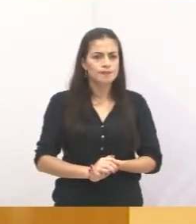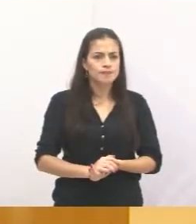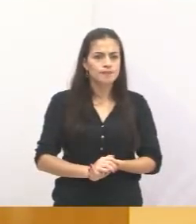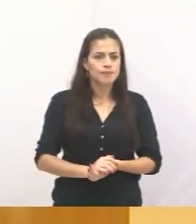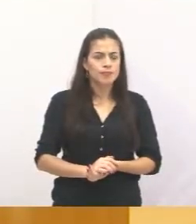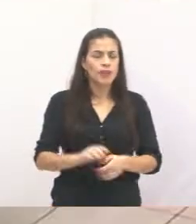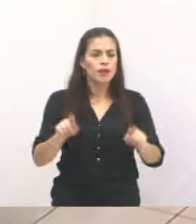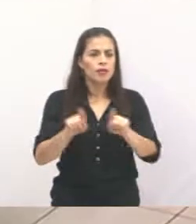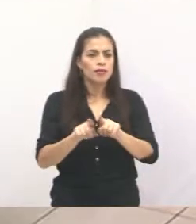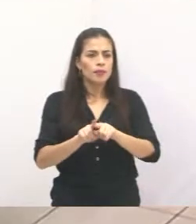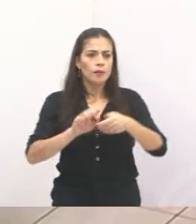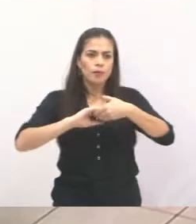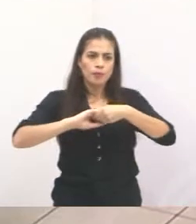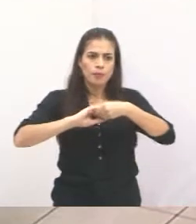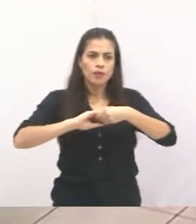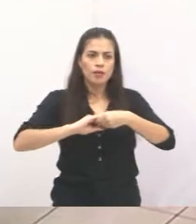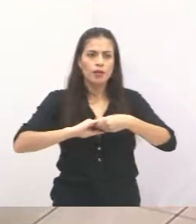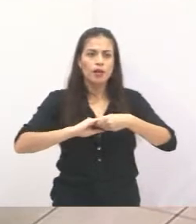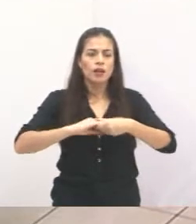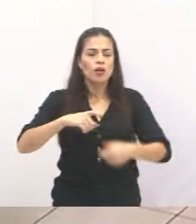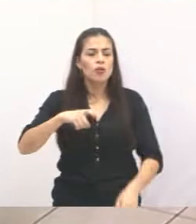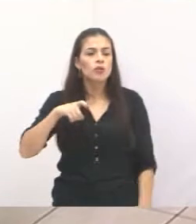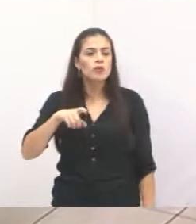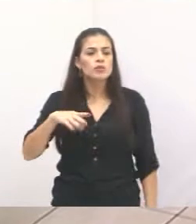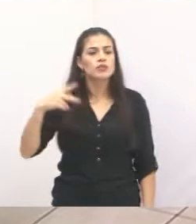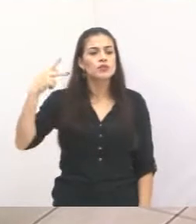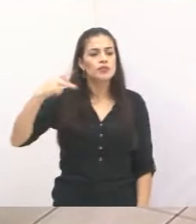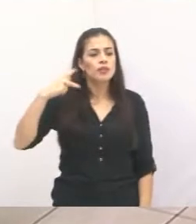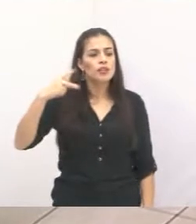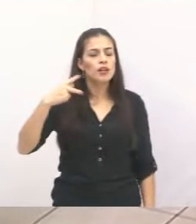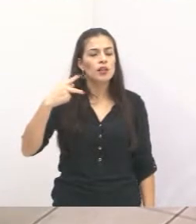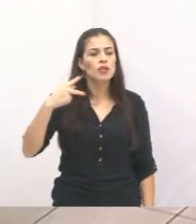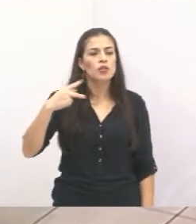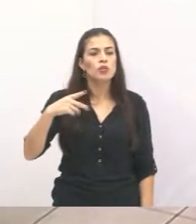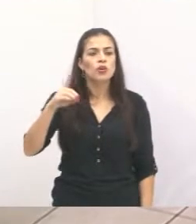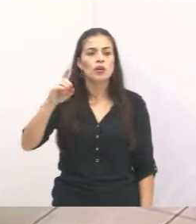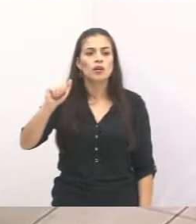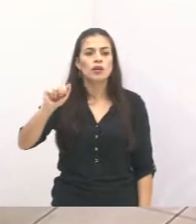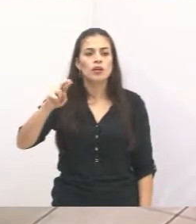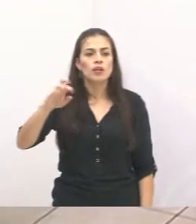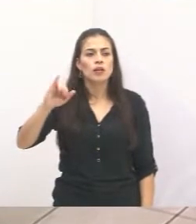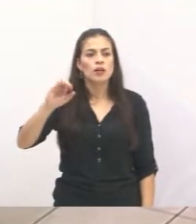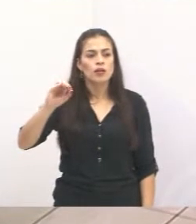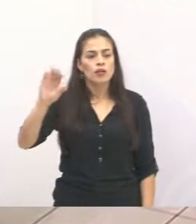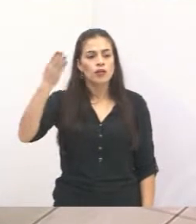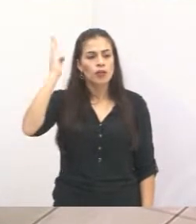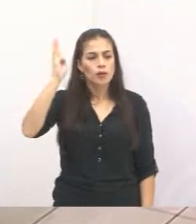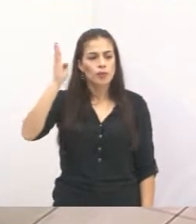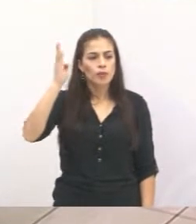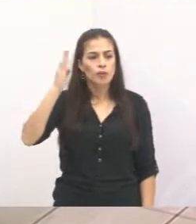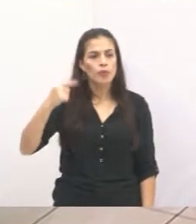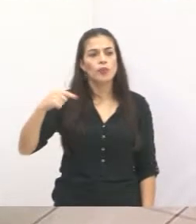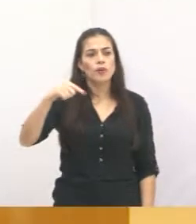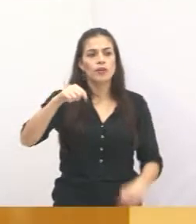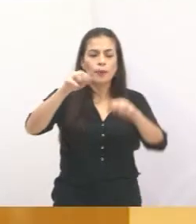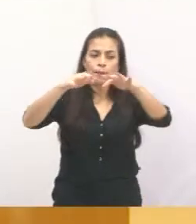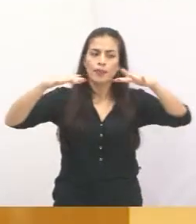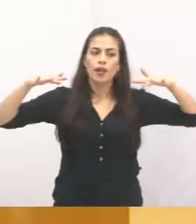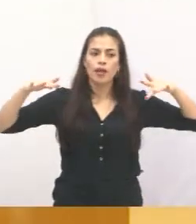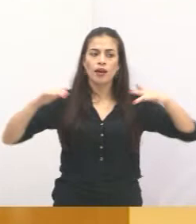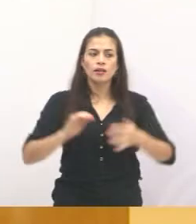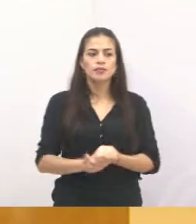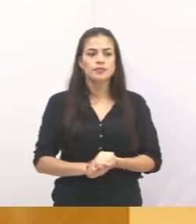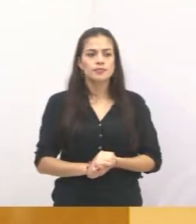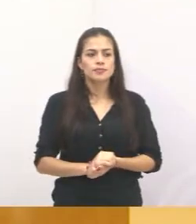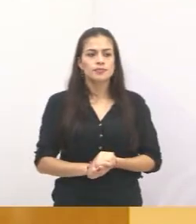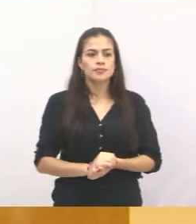Dario Burro, que se encontra aqui no plenário, nas galerias, e dizer que esse projeto que